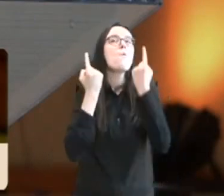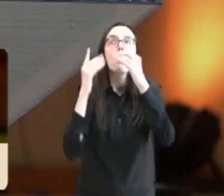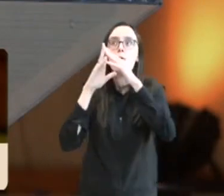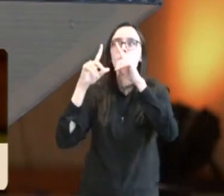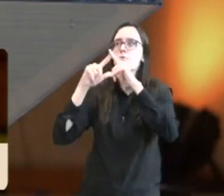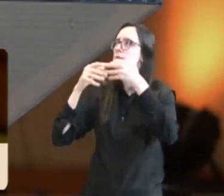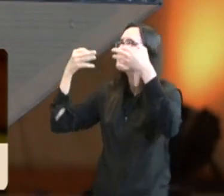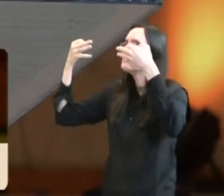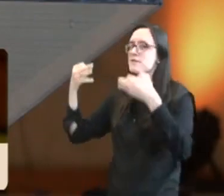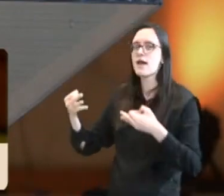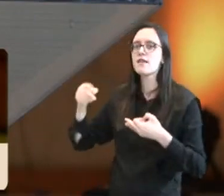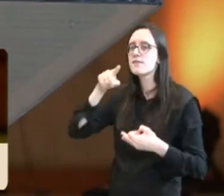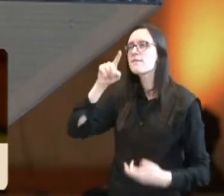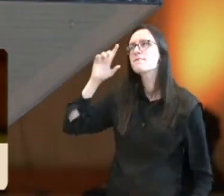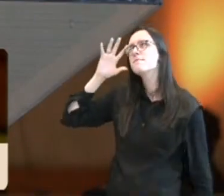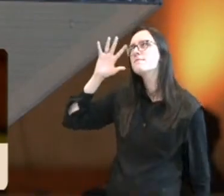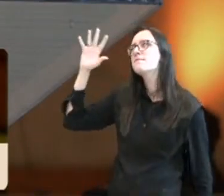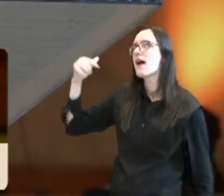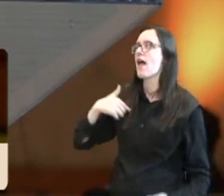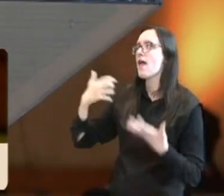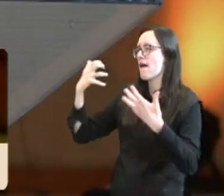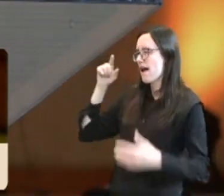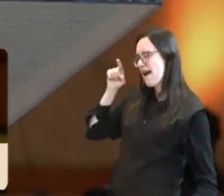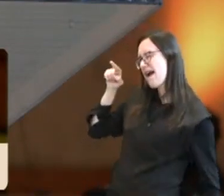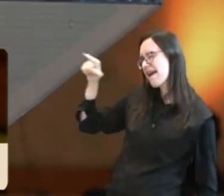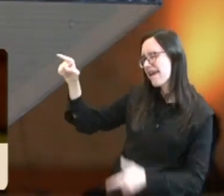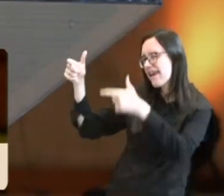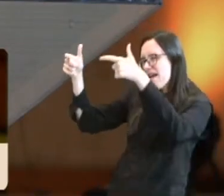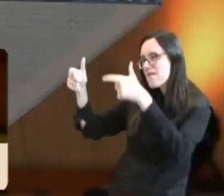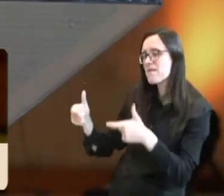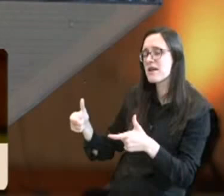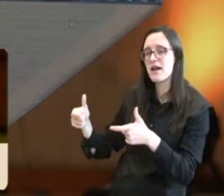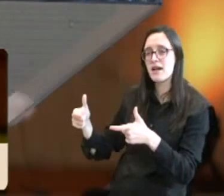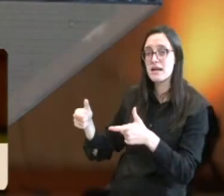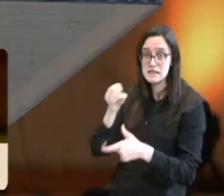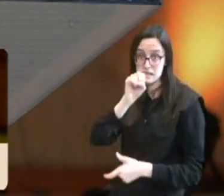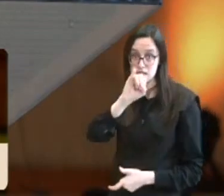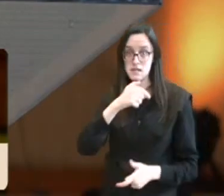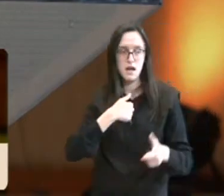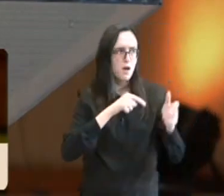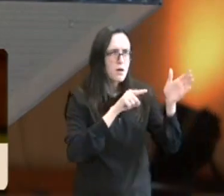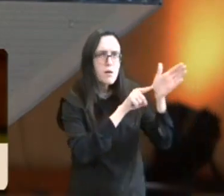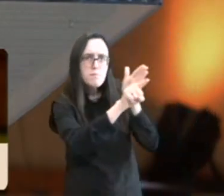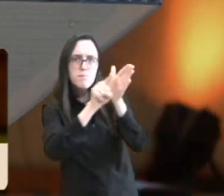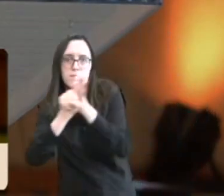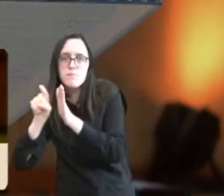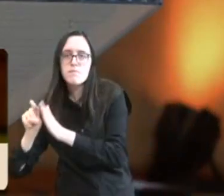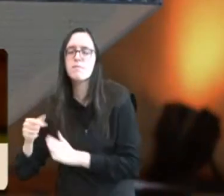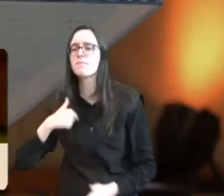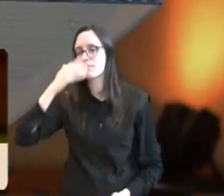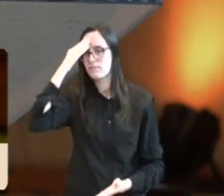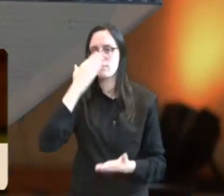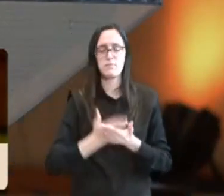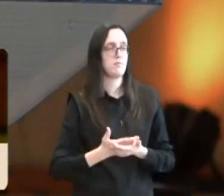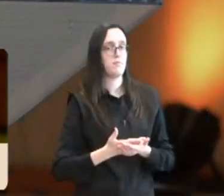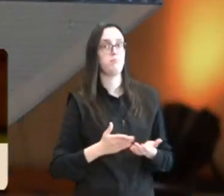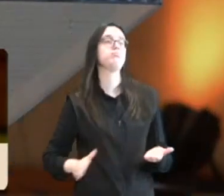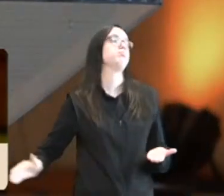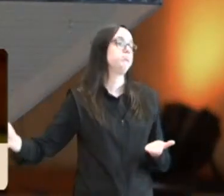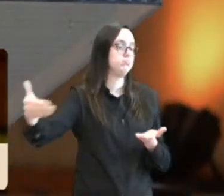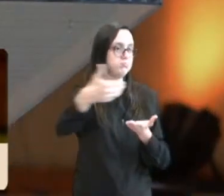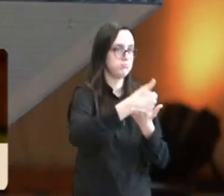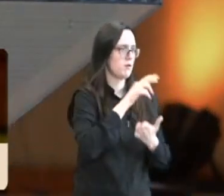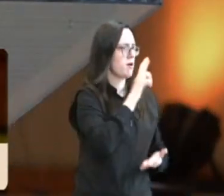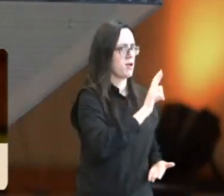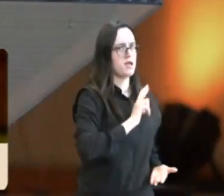ideal que você quer fazer parte, certamente eu terei aqui uma porção de respostas.